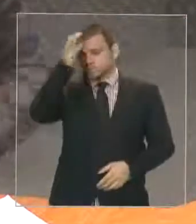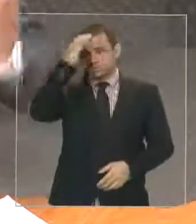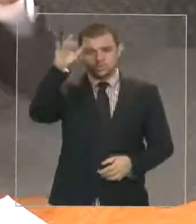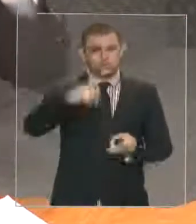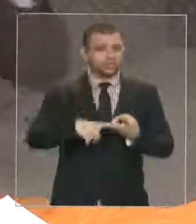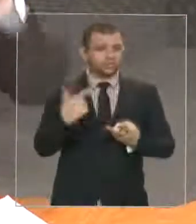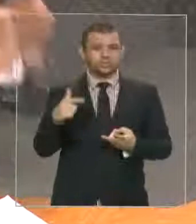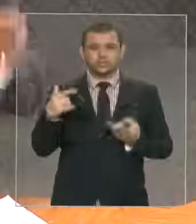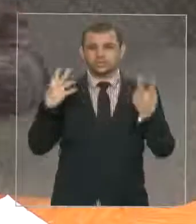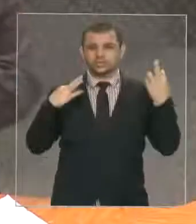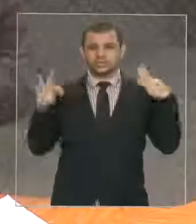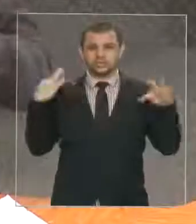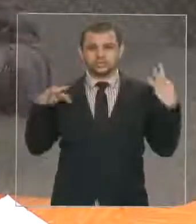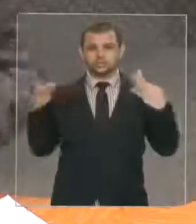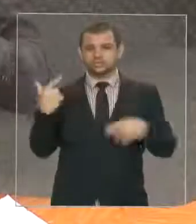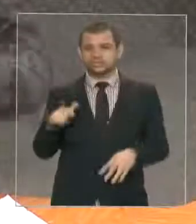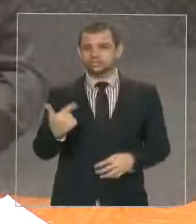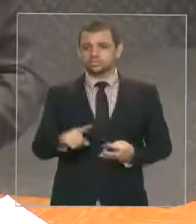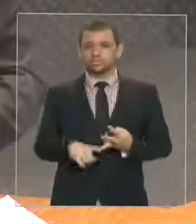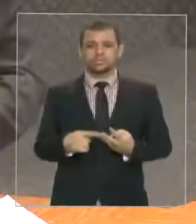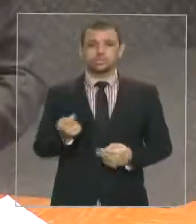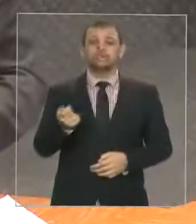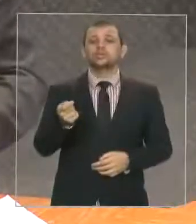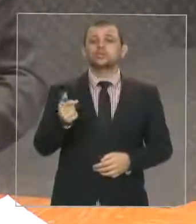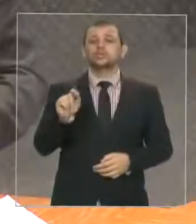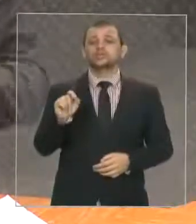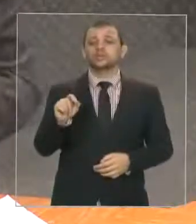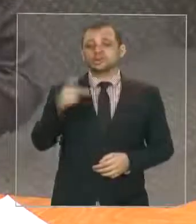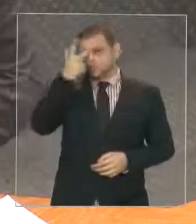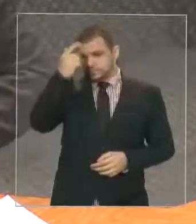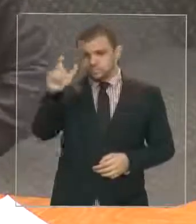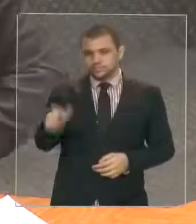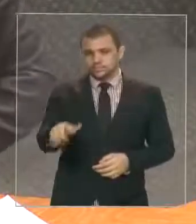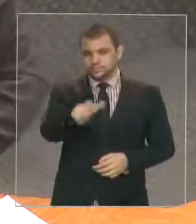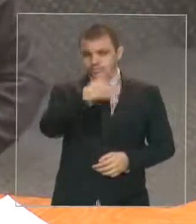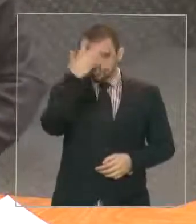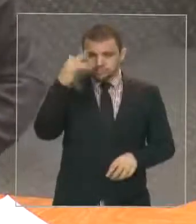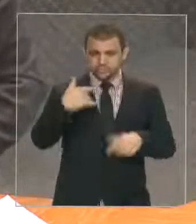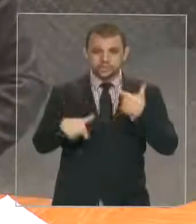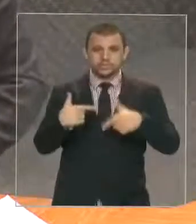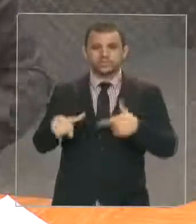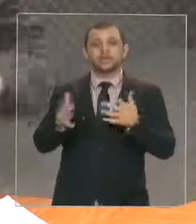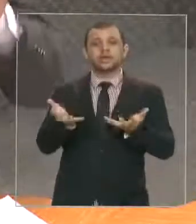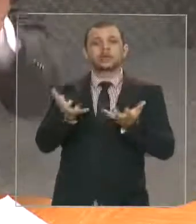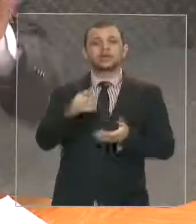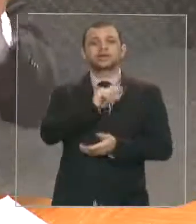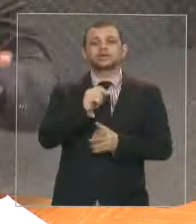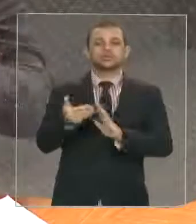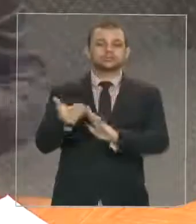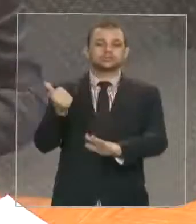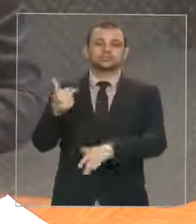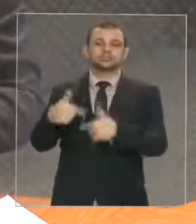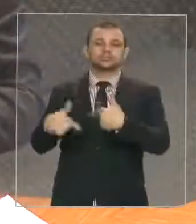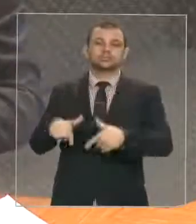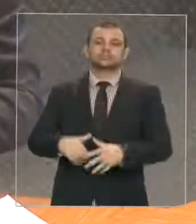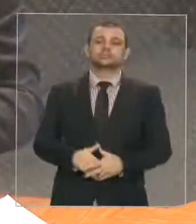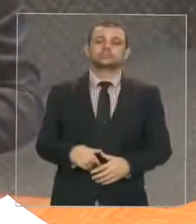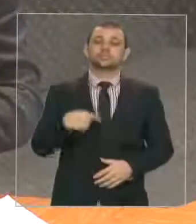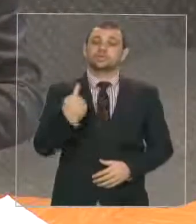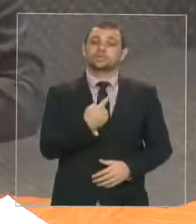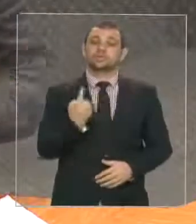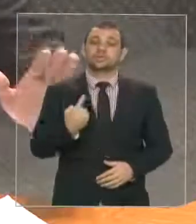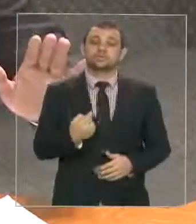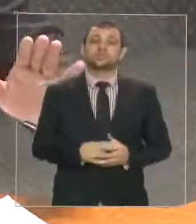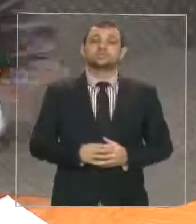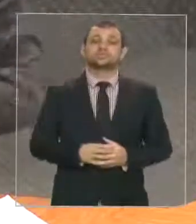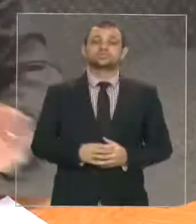turística, e o pouco que tem, que é o pobre trabalhador, ele quer tirar do seu local de trabalho. Não somos contra,